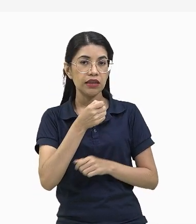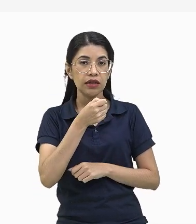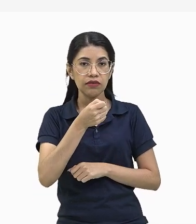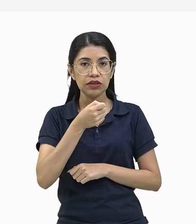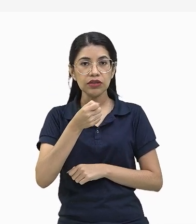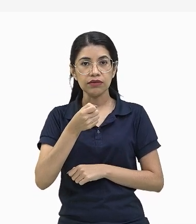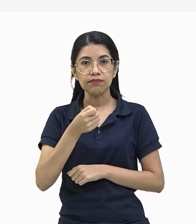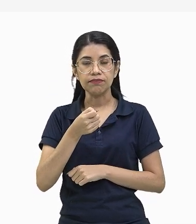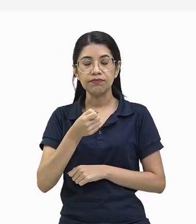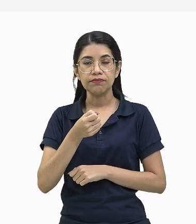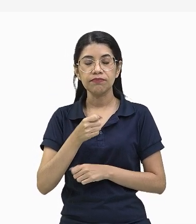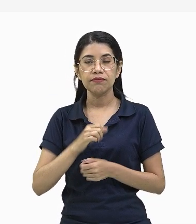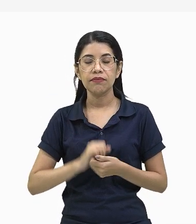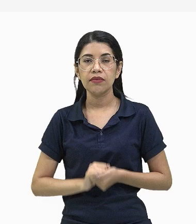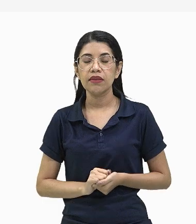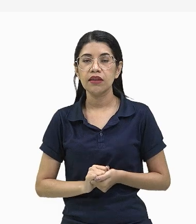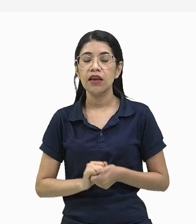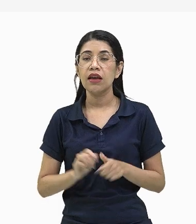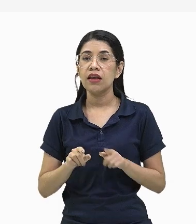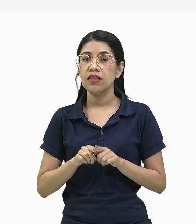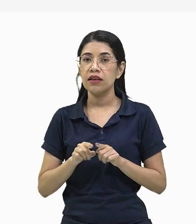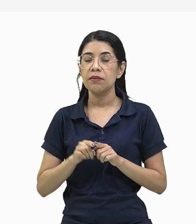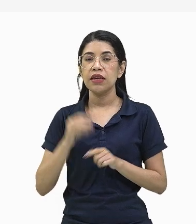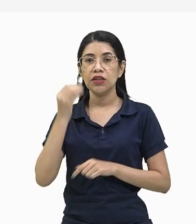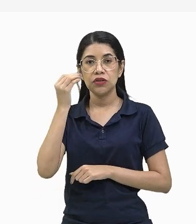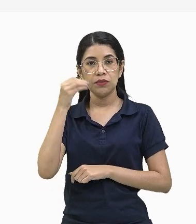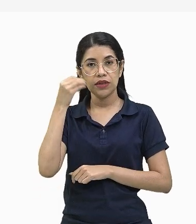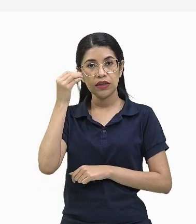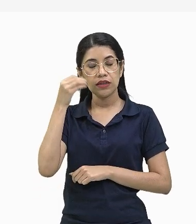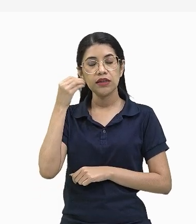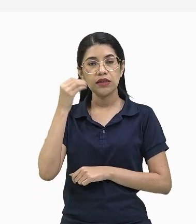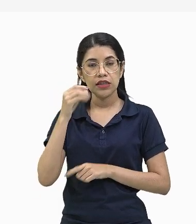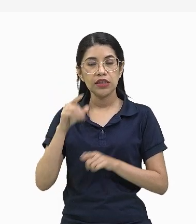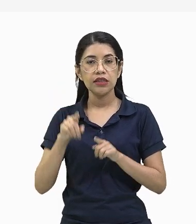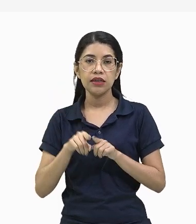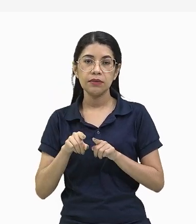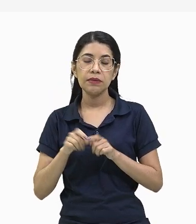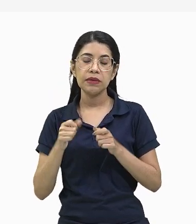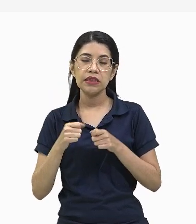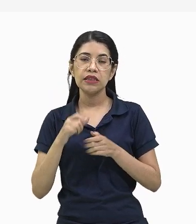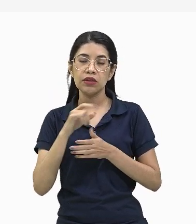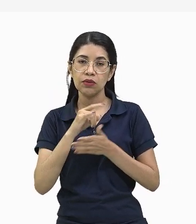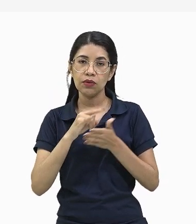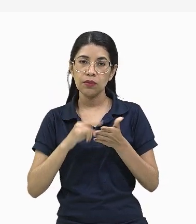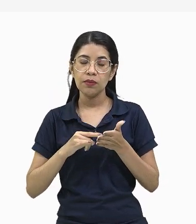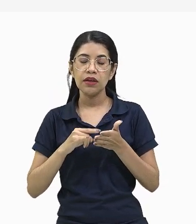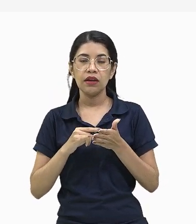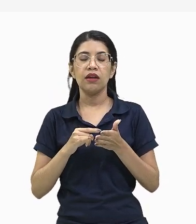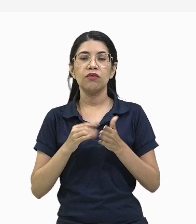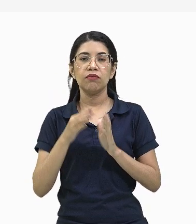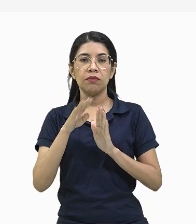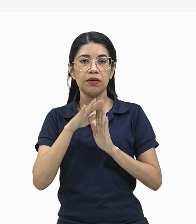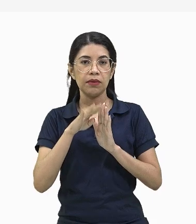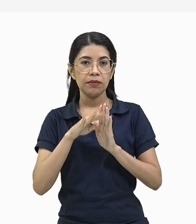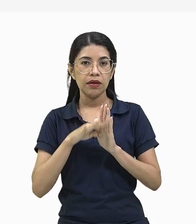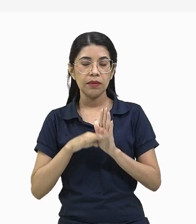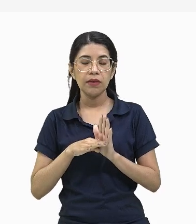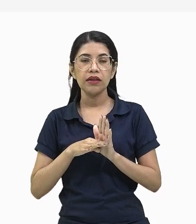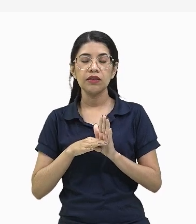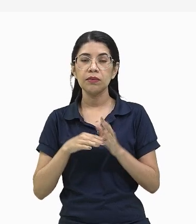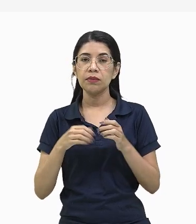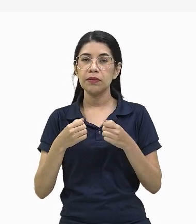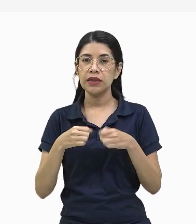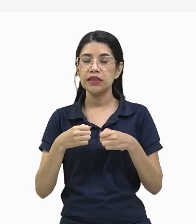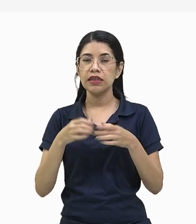pessoas, né? Inclusive os experimentos, né? A análise documental. Então, isso aqui é muito minucioso,